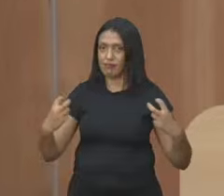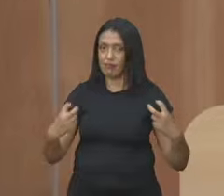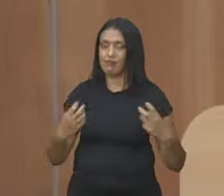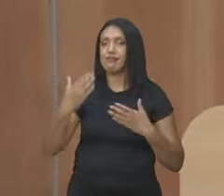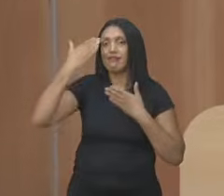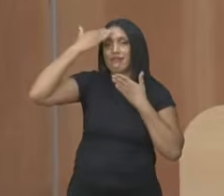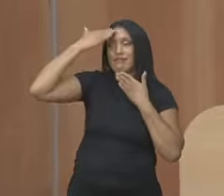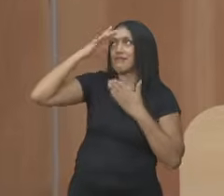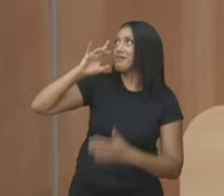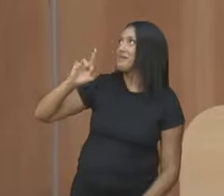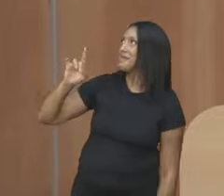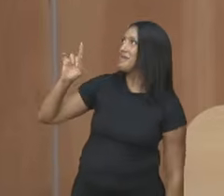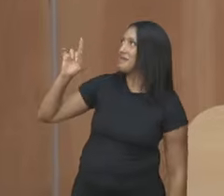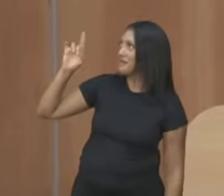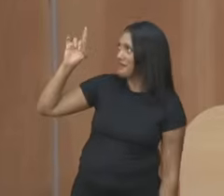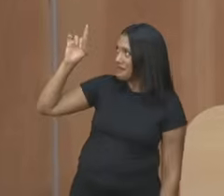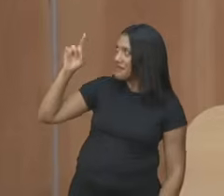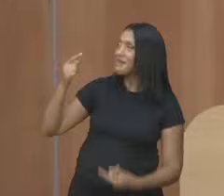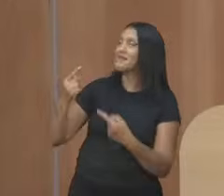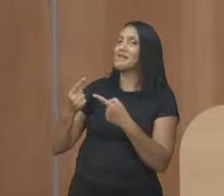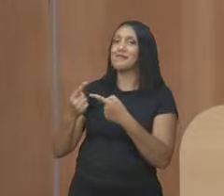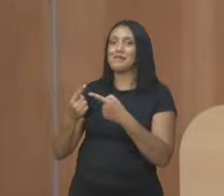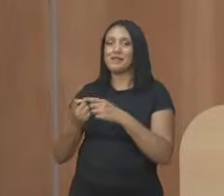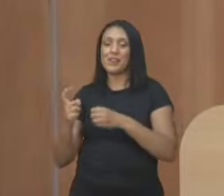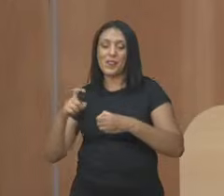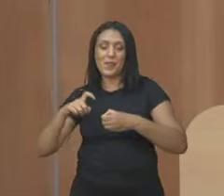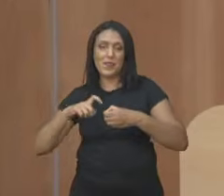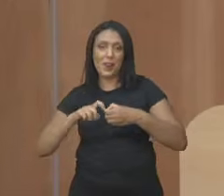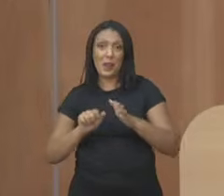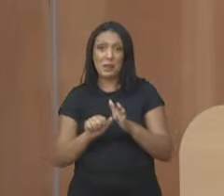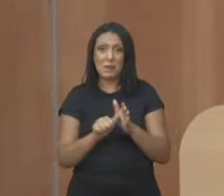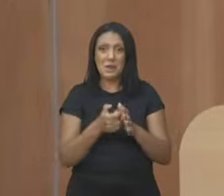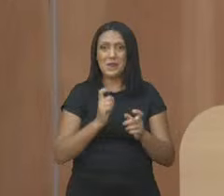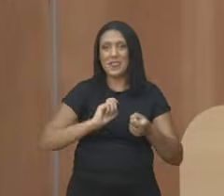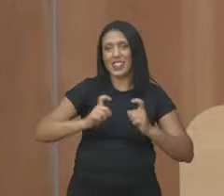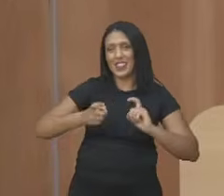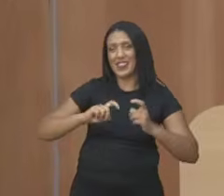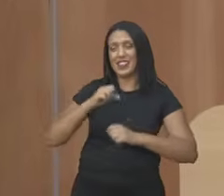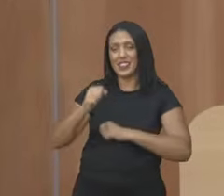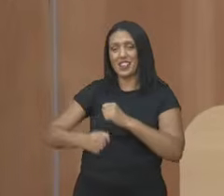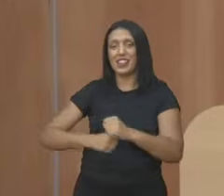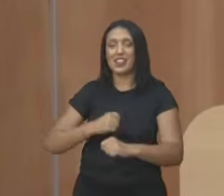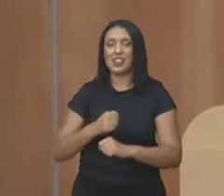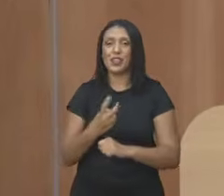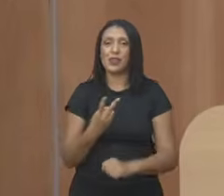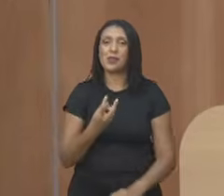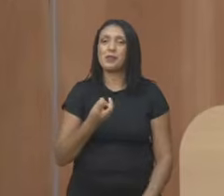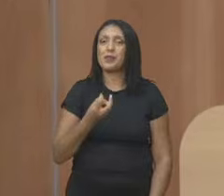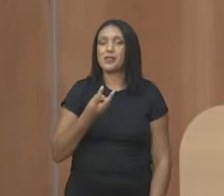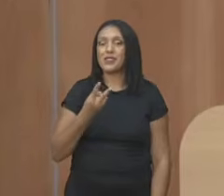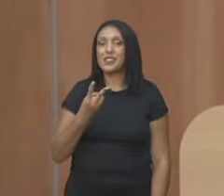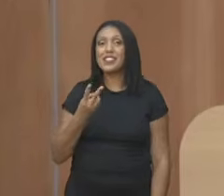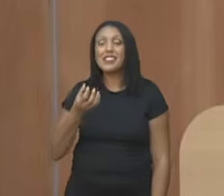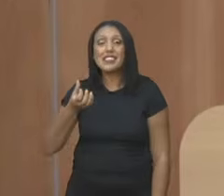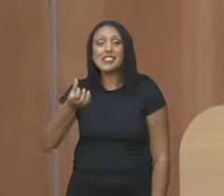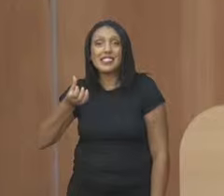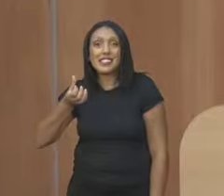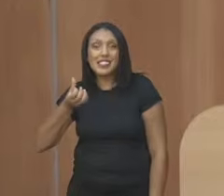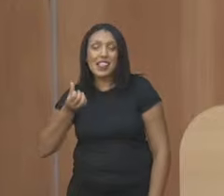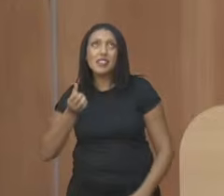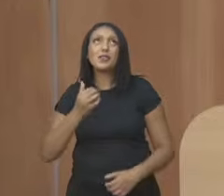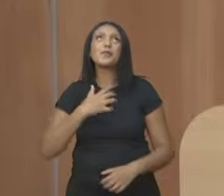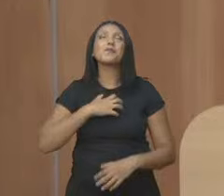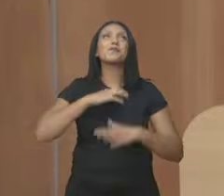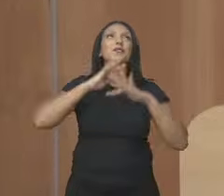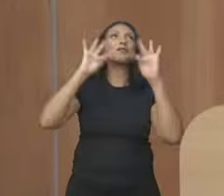primeira sessão do ano de 2026 e muito contente de estar aqui hoje e apresentar um